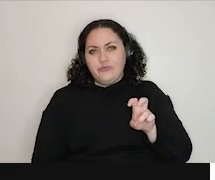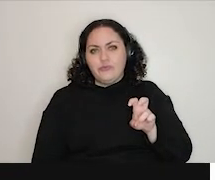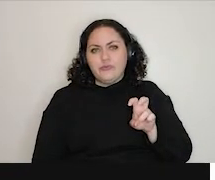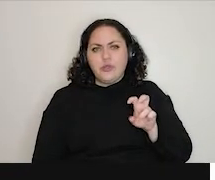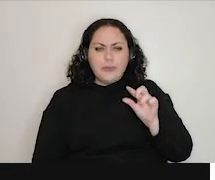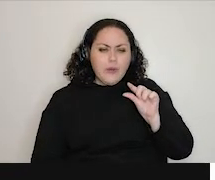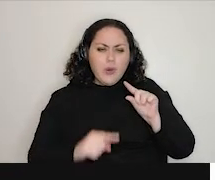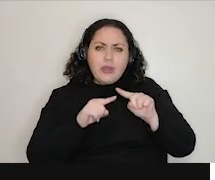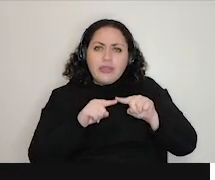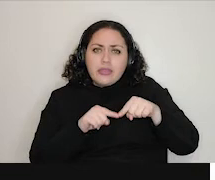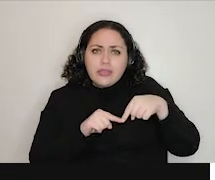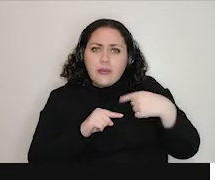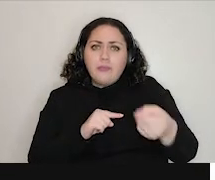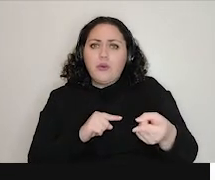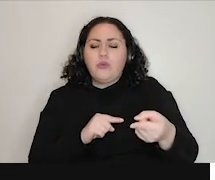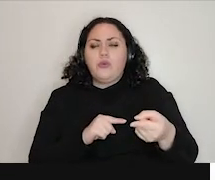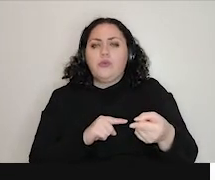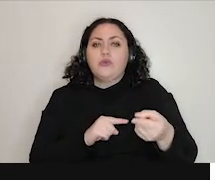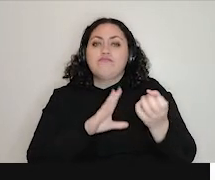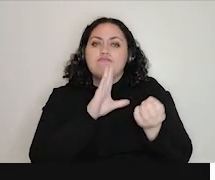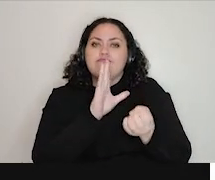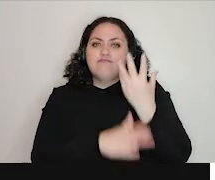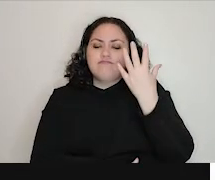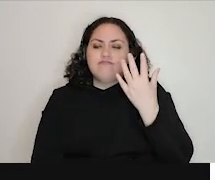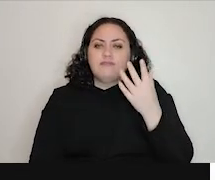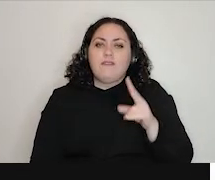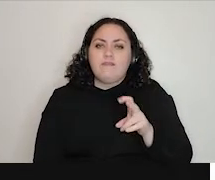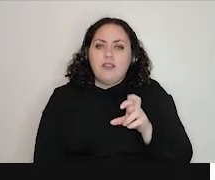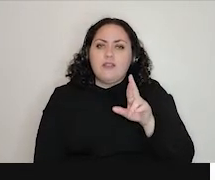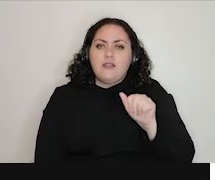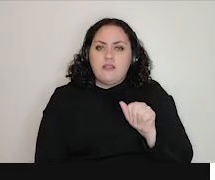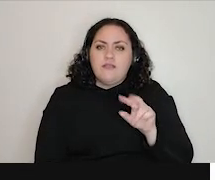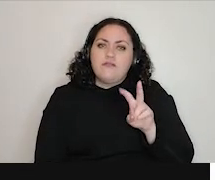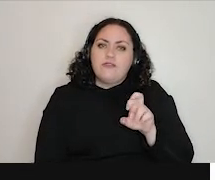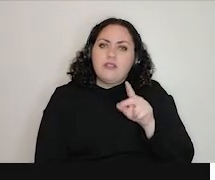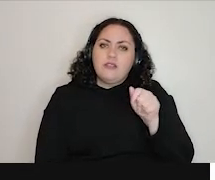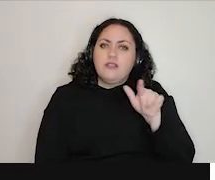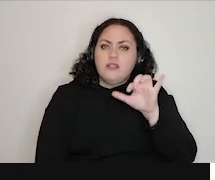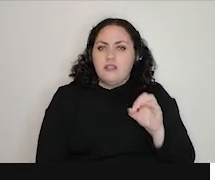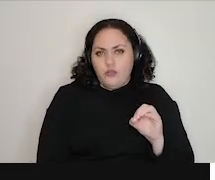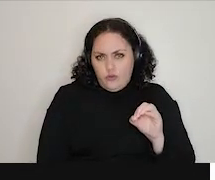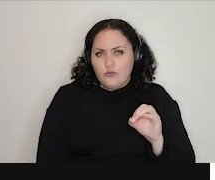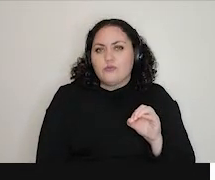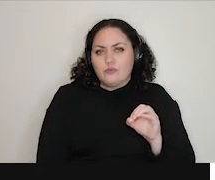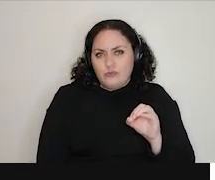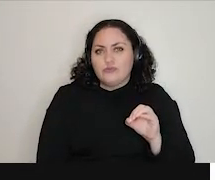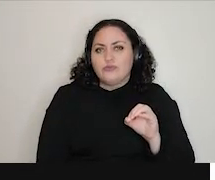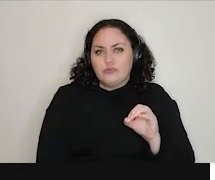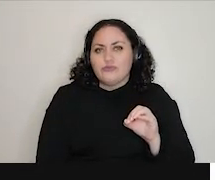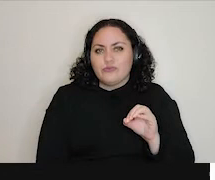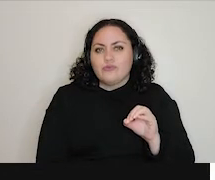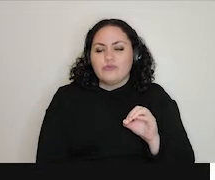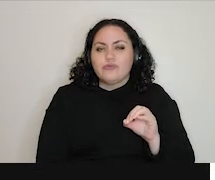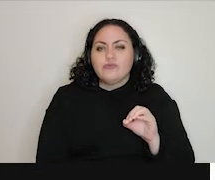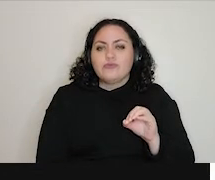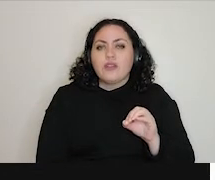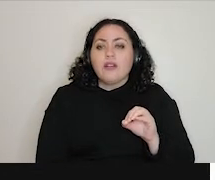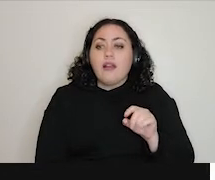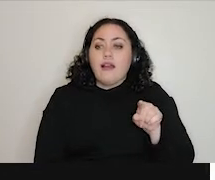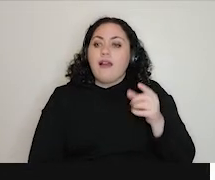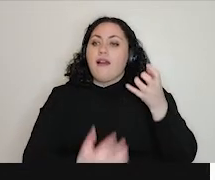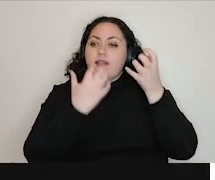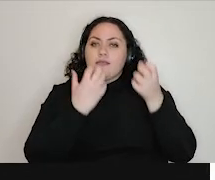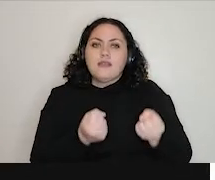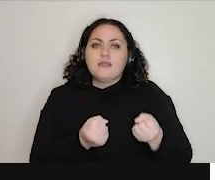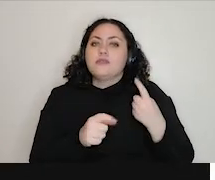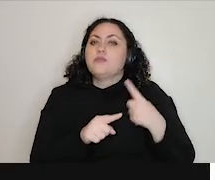85, né, então a gente sai do período de ditadura, alguns anos depois surge a figura da Vera Verão, né, uma